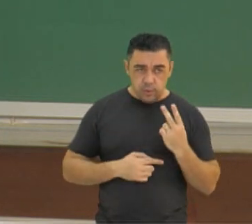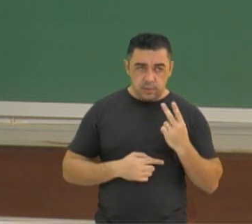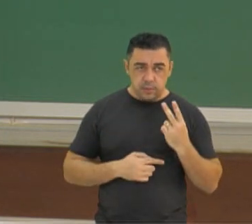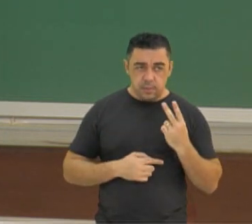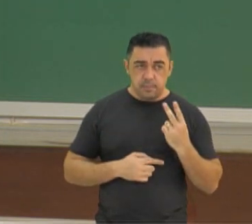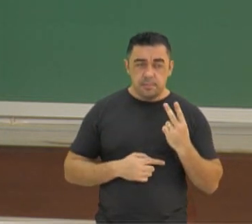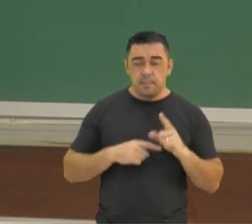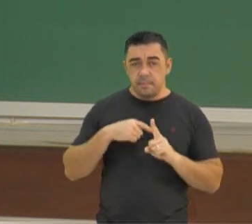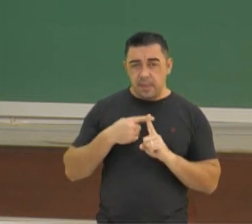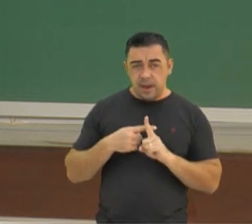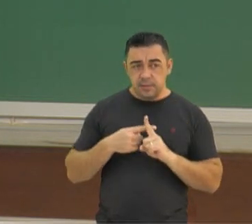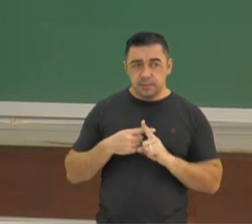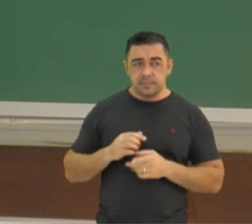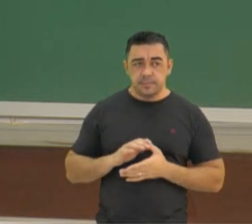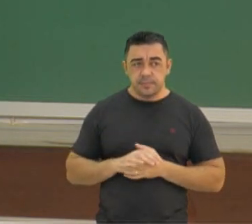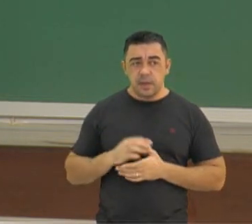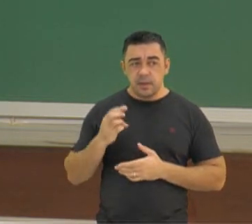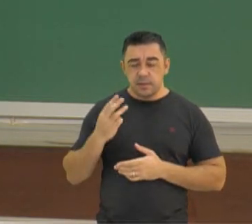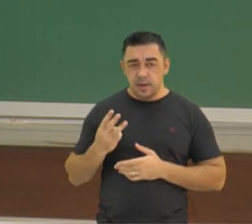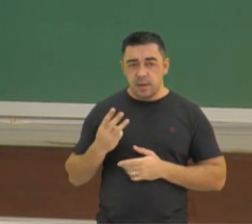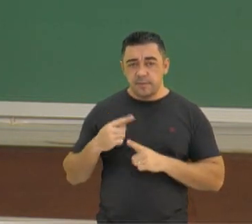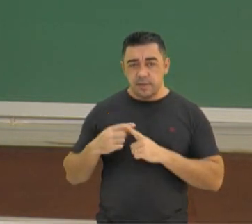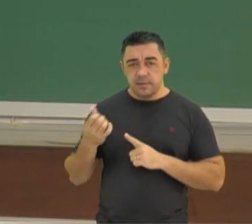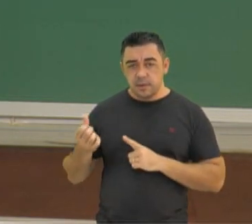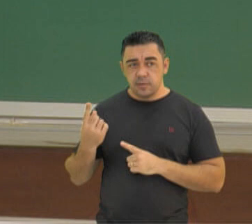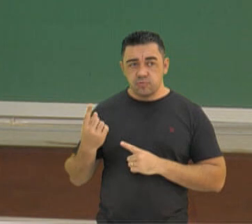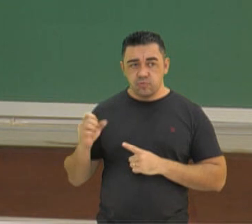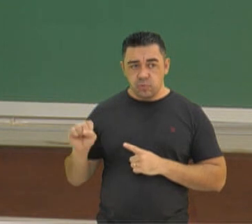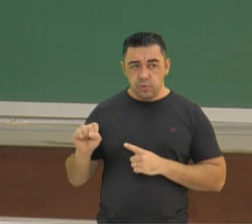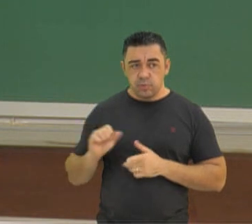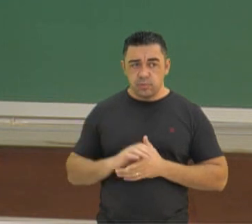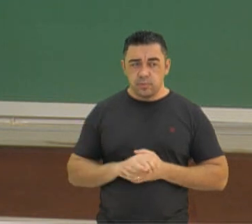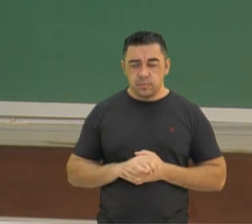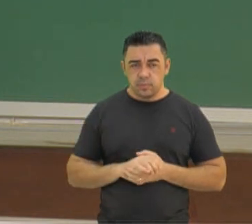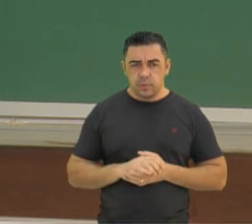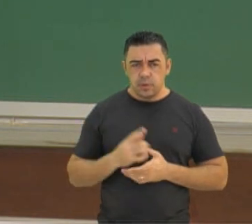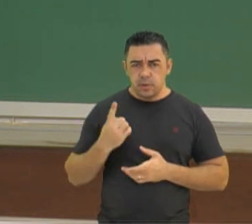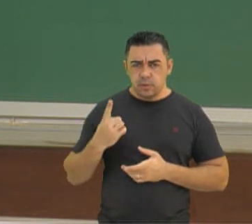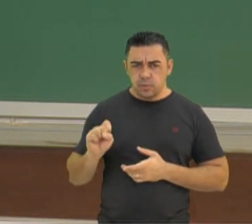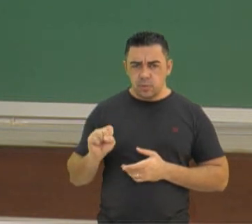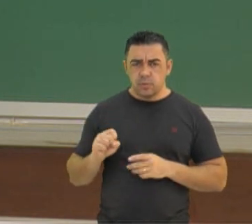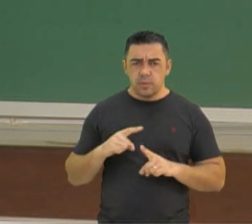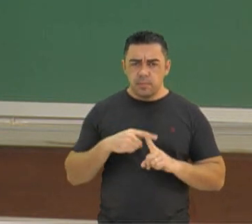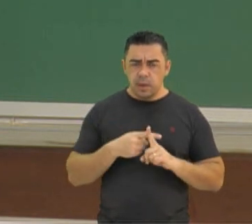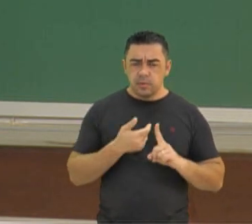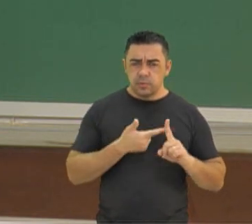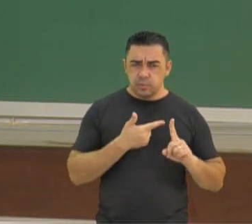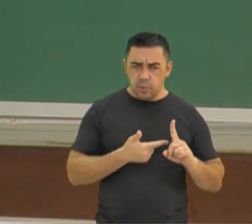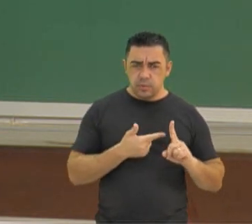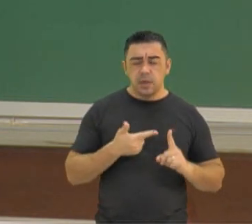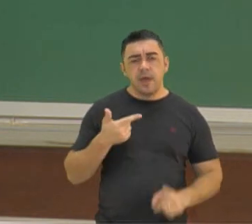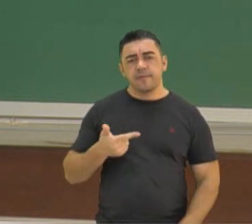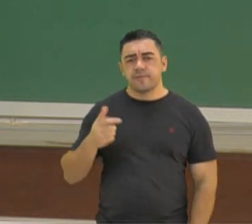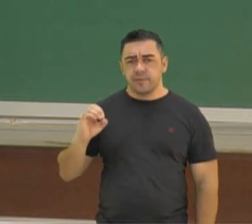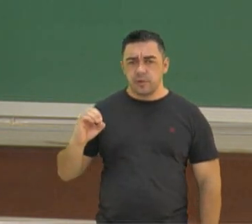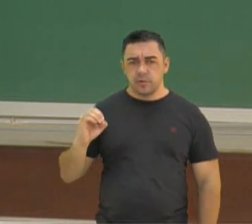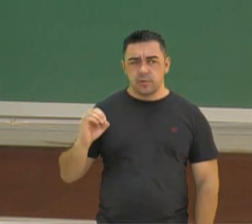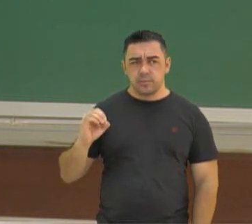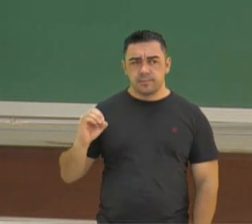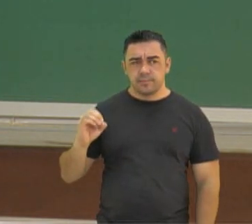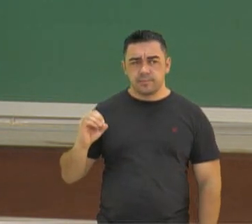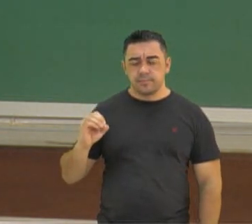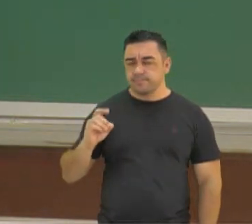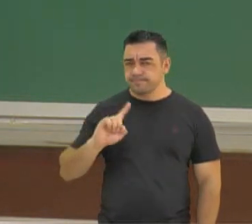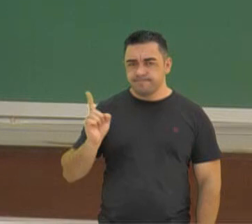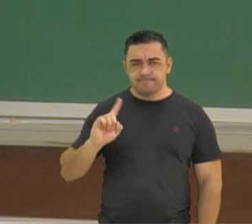2, mais 3 vezes 6, 18. 18 mais 2 é igual a 20. E a